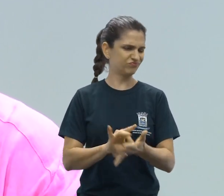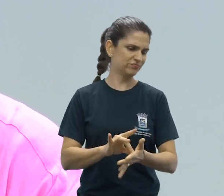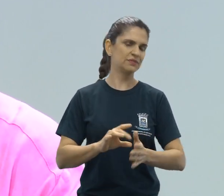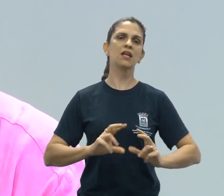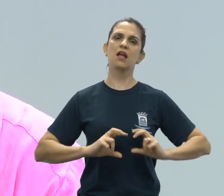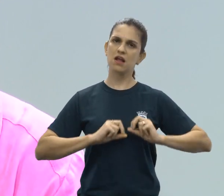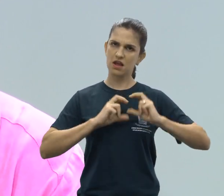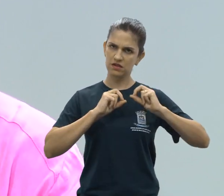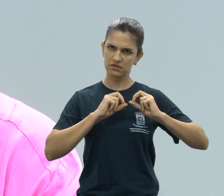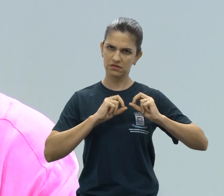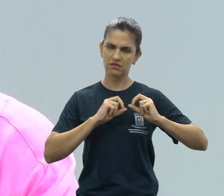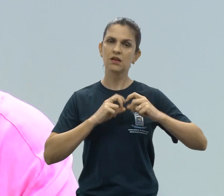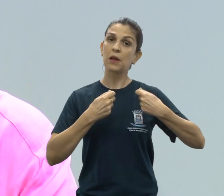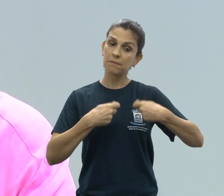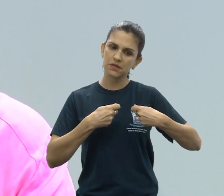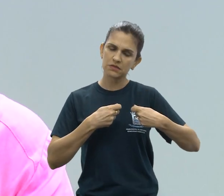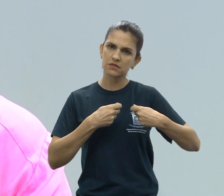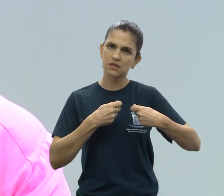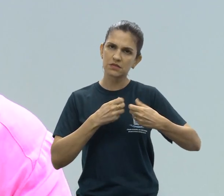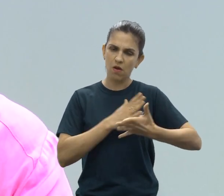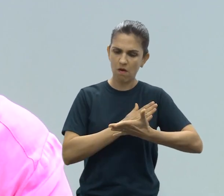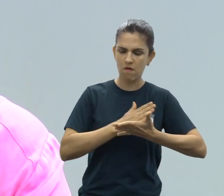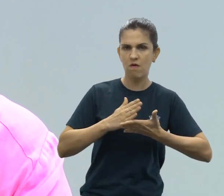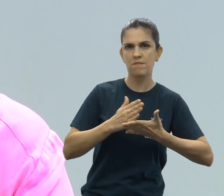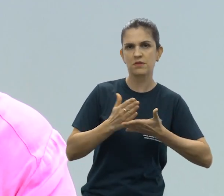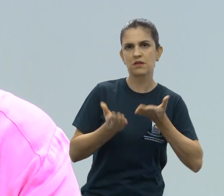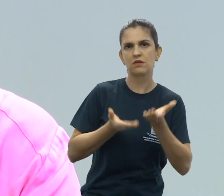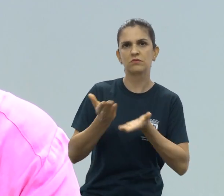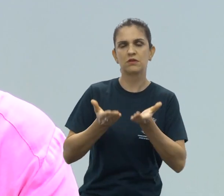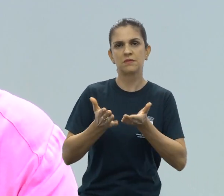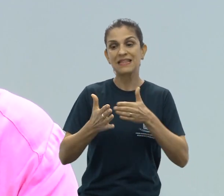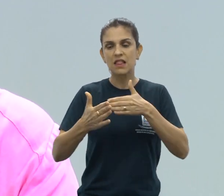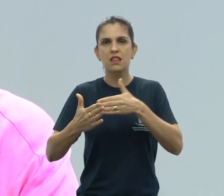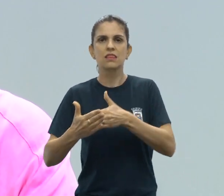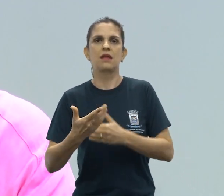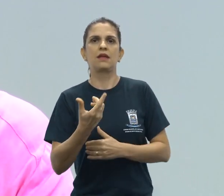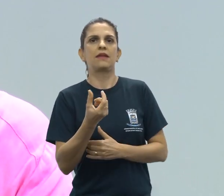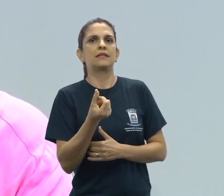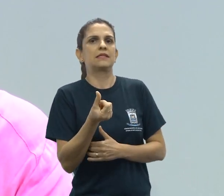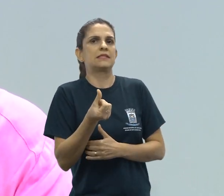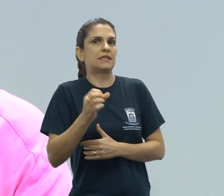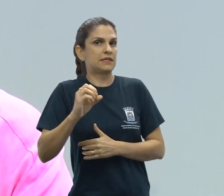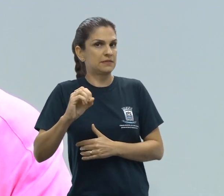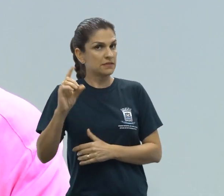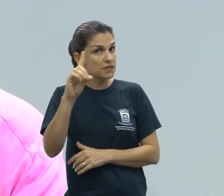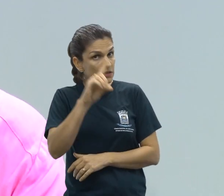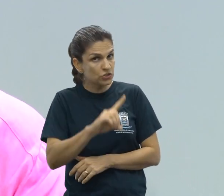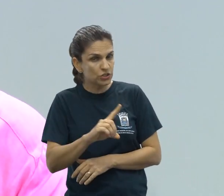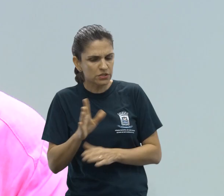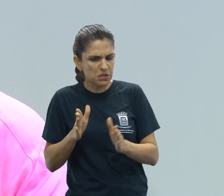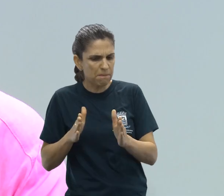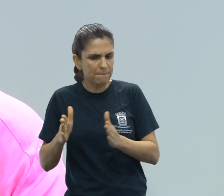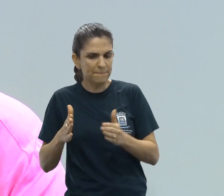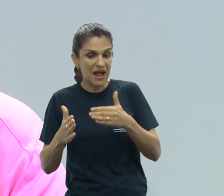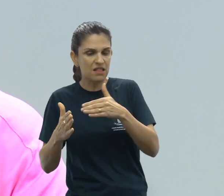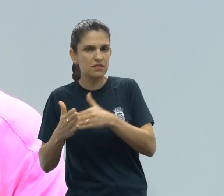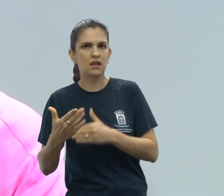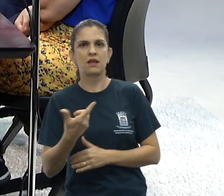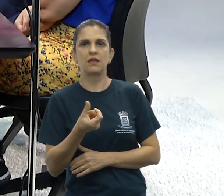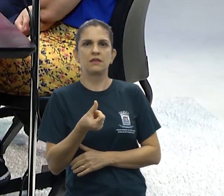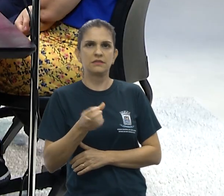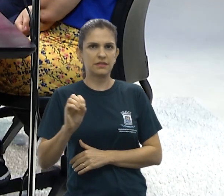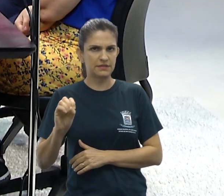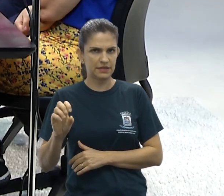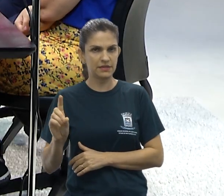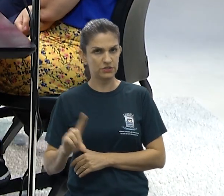sendo confirmado que é um câncer, o início do tratamento em até 60 dias. Né? O tratamento é entendido ou